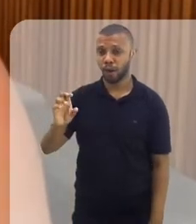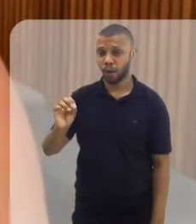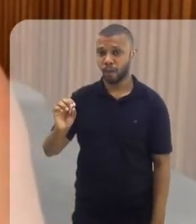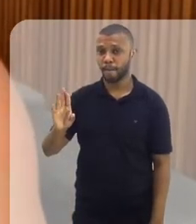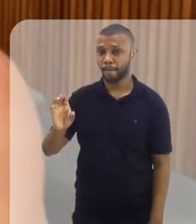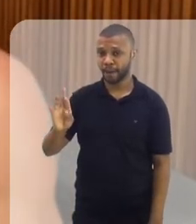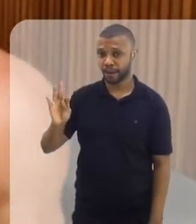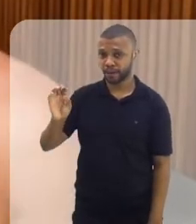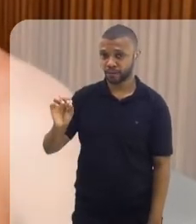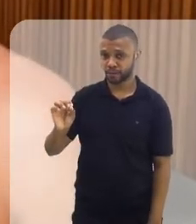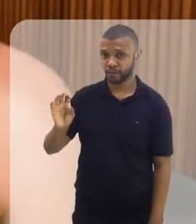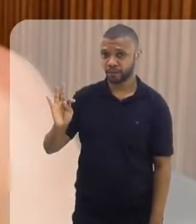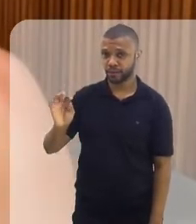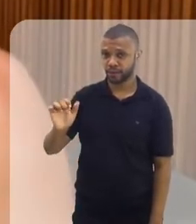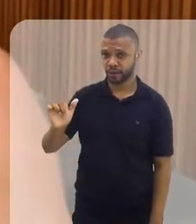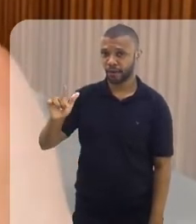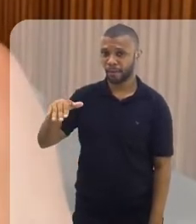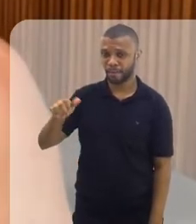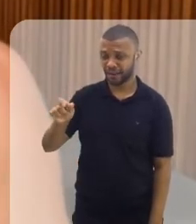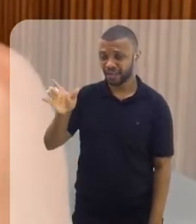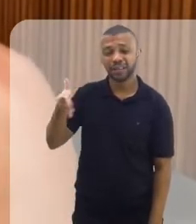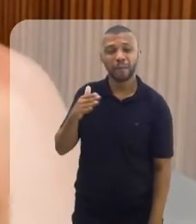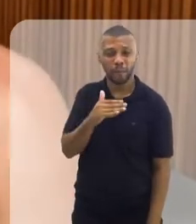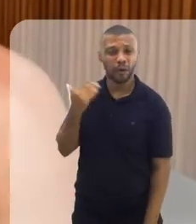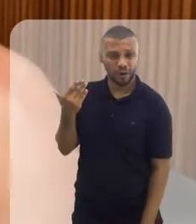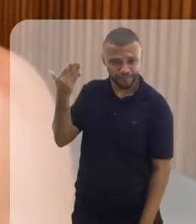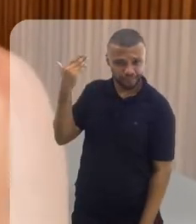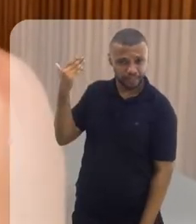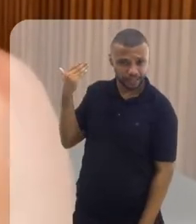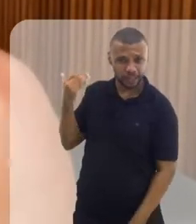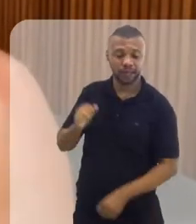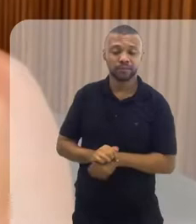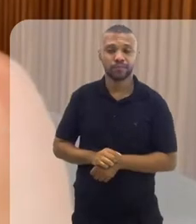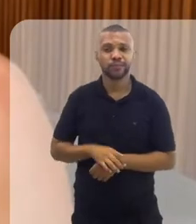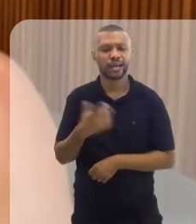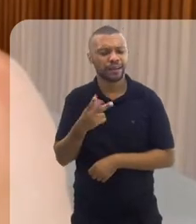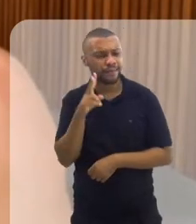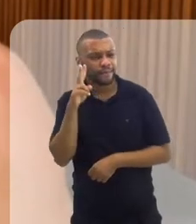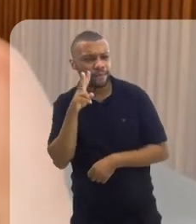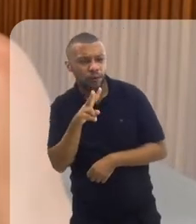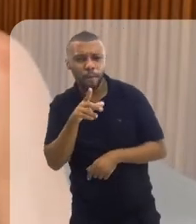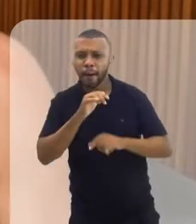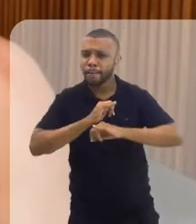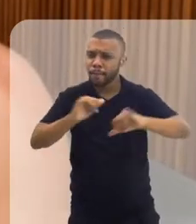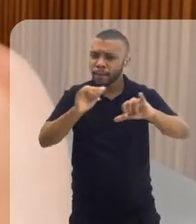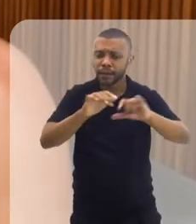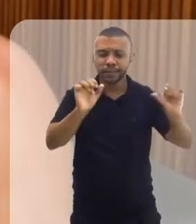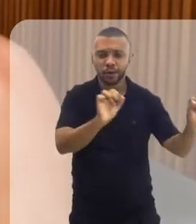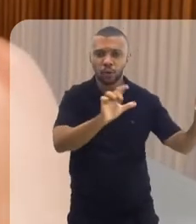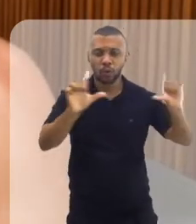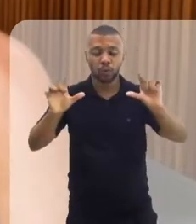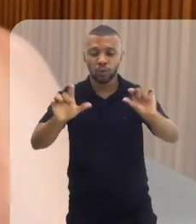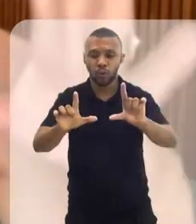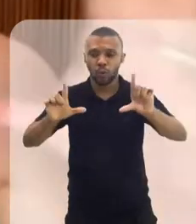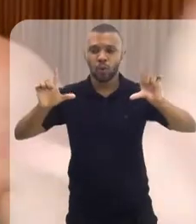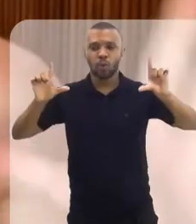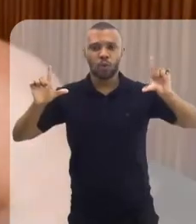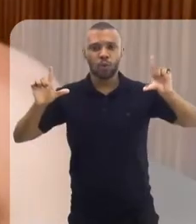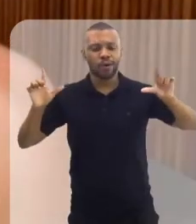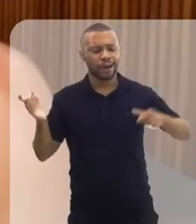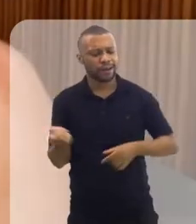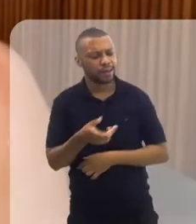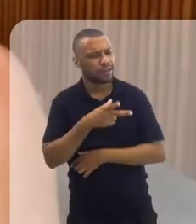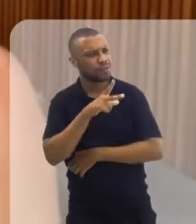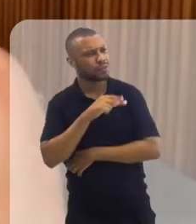Talma, já faleceu, ele me viu numa propaganda, ficou um tempão no ar, que era o American Express Card. E ficava bem